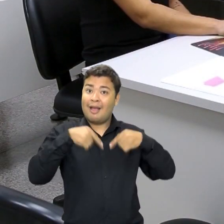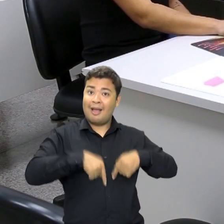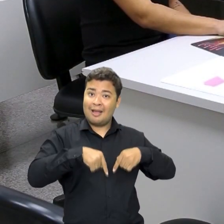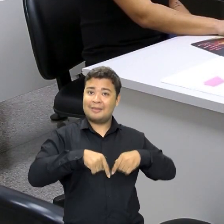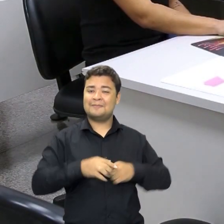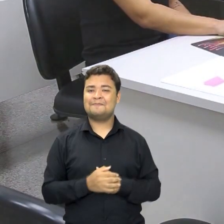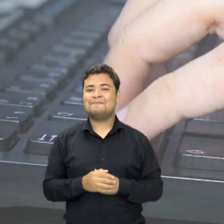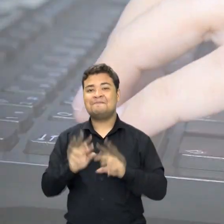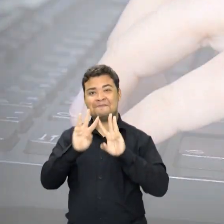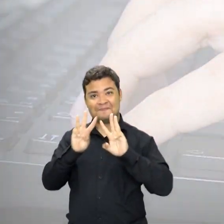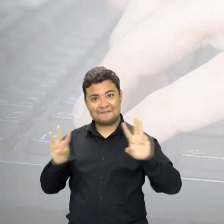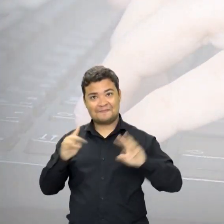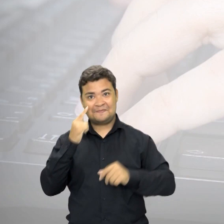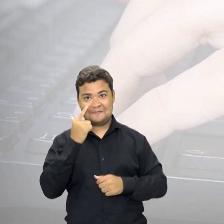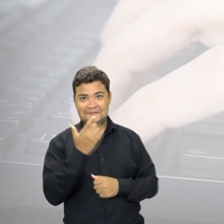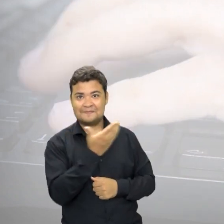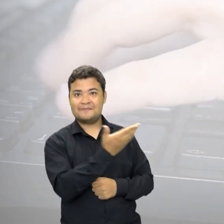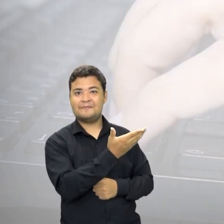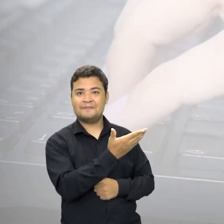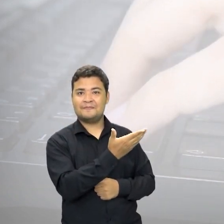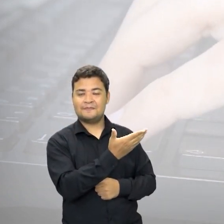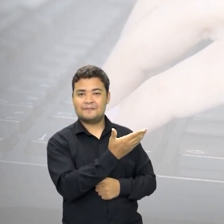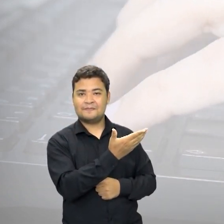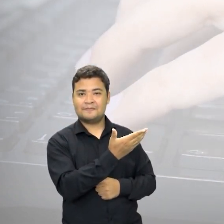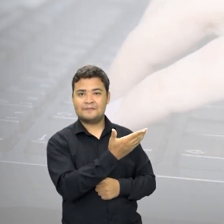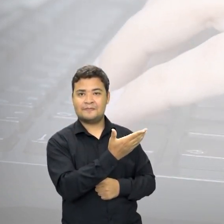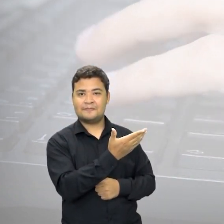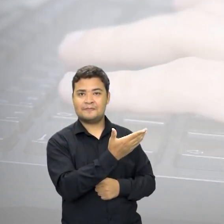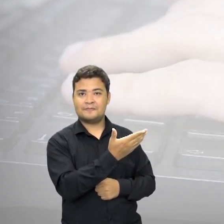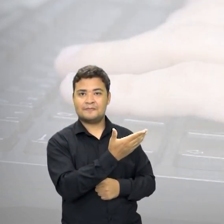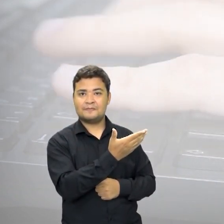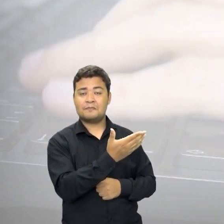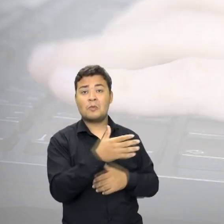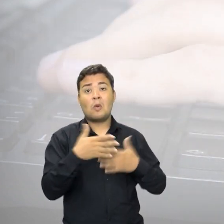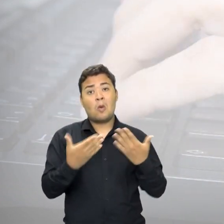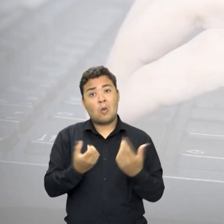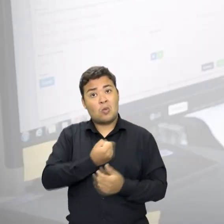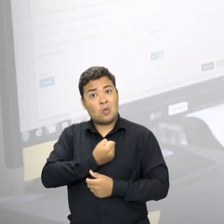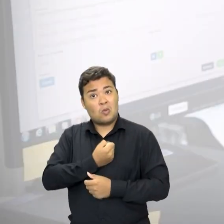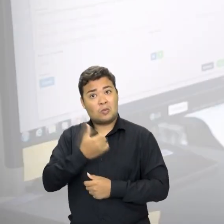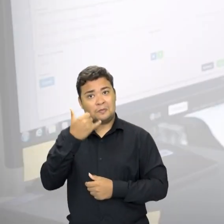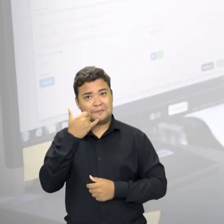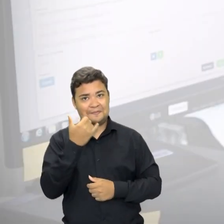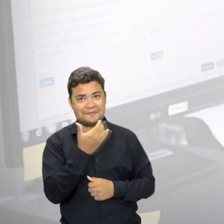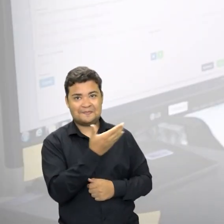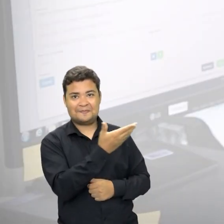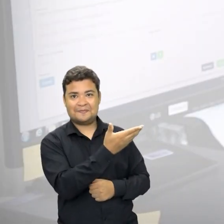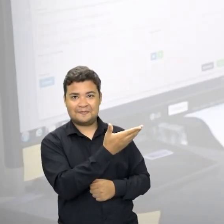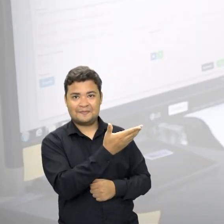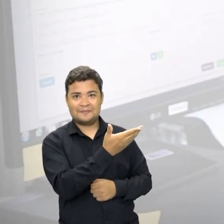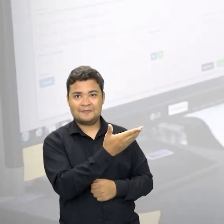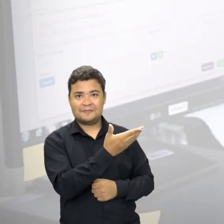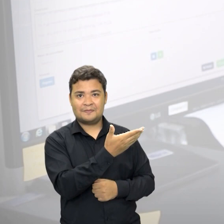projeto para a Fundação. Acesse o site funap.org.br ou entre em contato pelo telefone